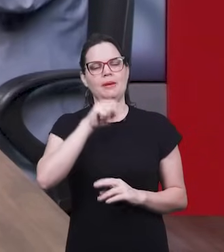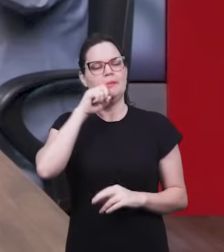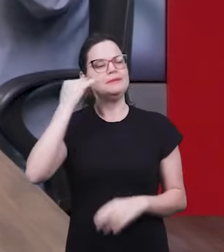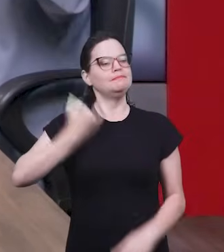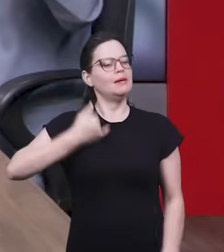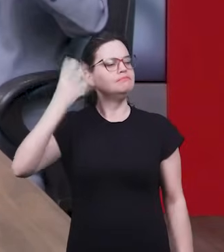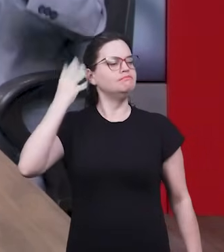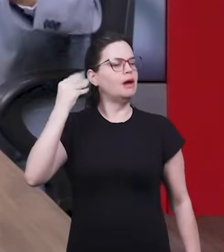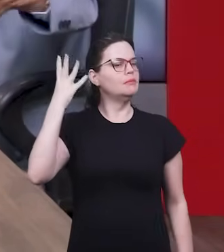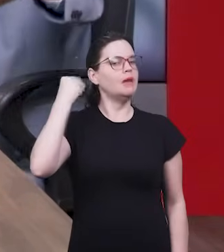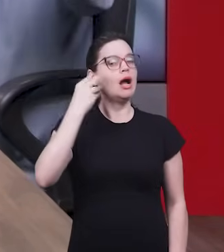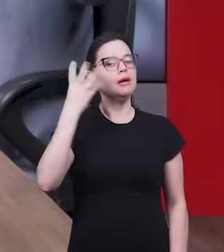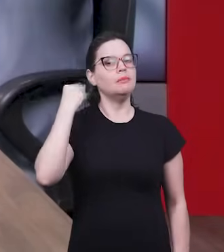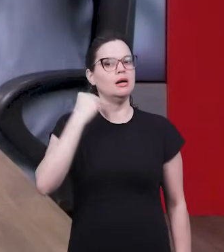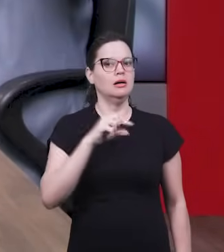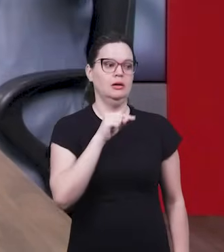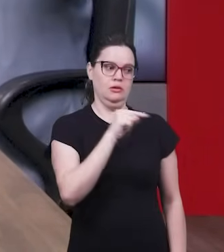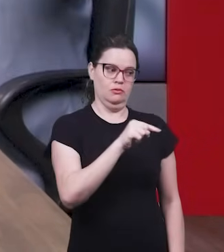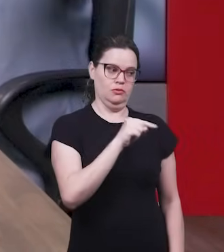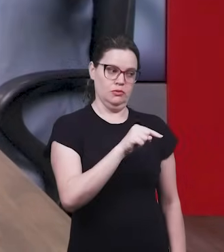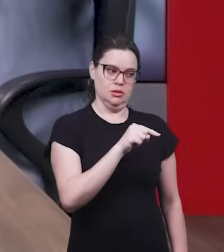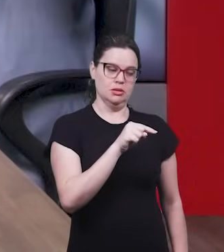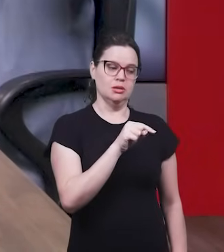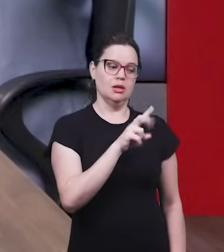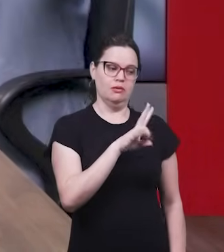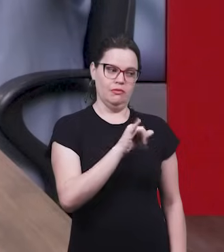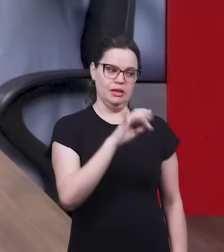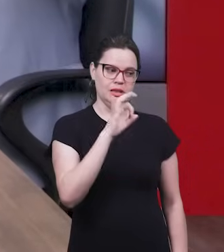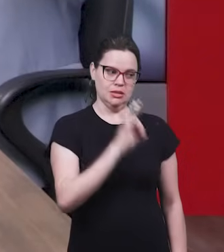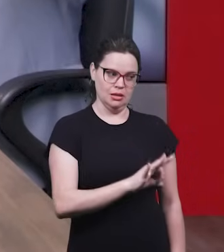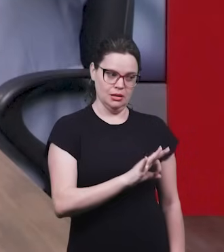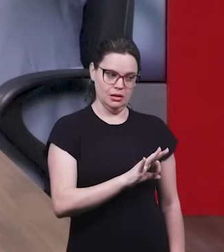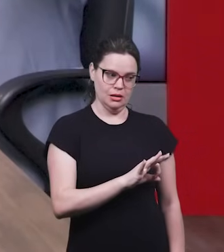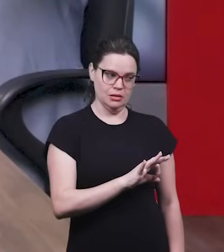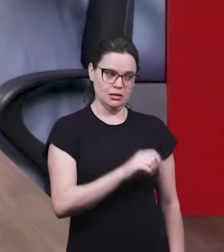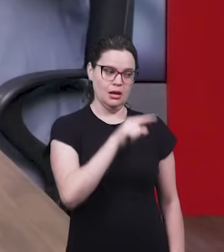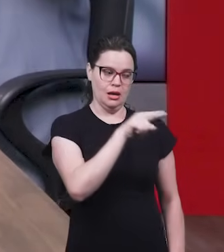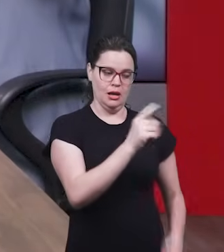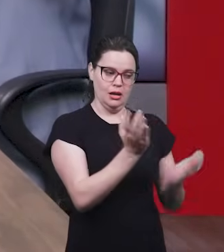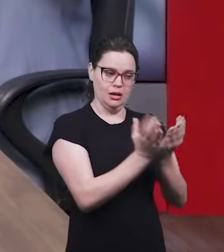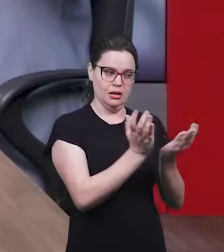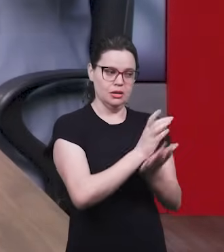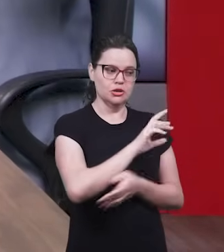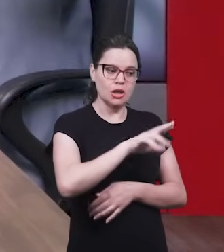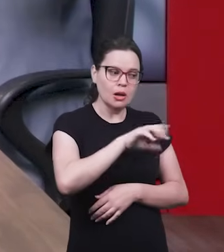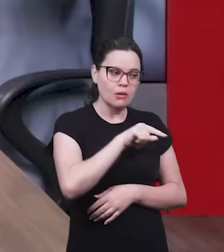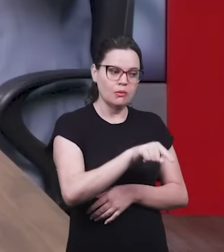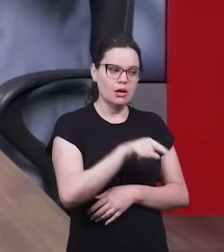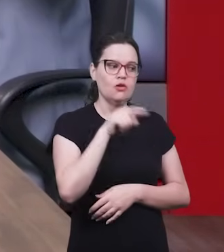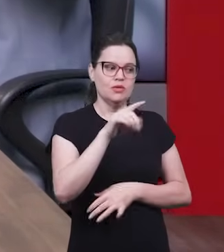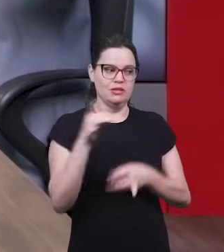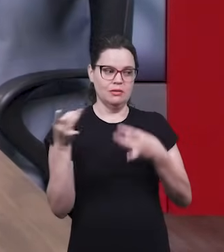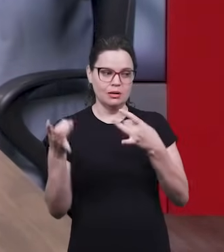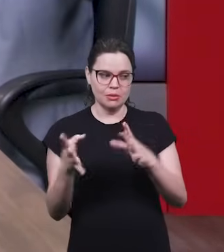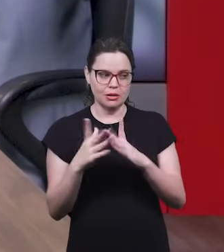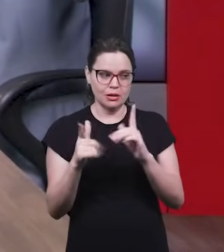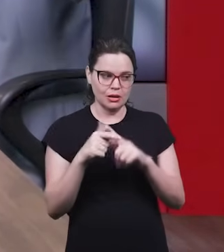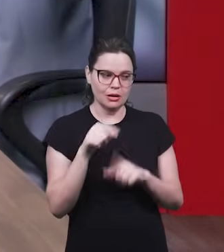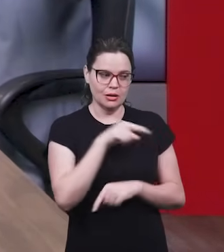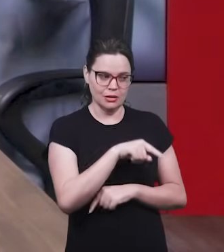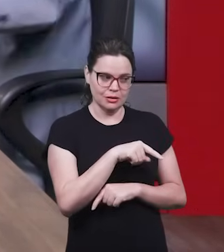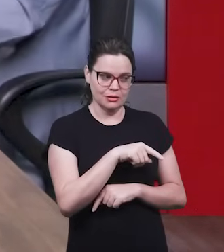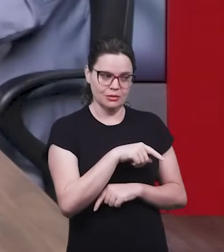Olha, você vai ter que abandonar aqui o evangelho, né? Porque eu tinha pouco de evangelho, mas